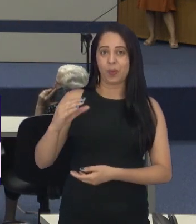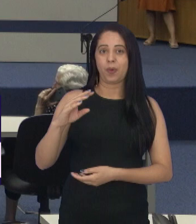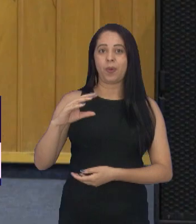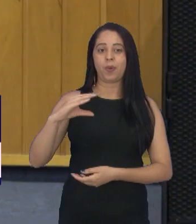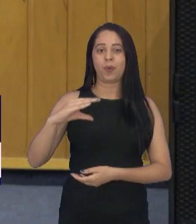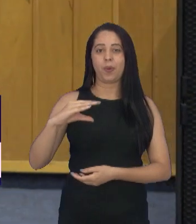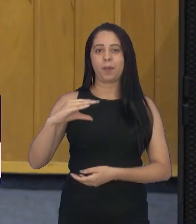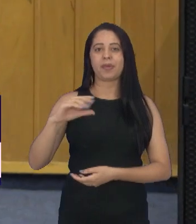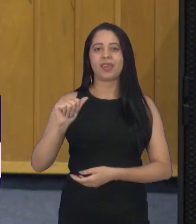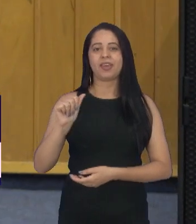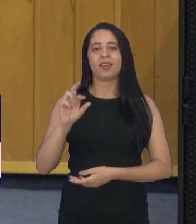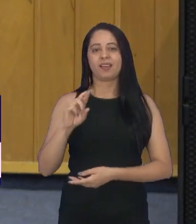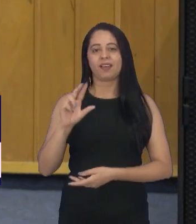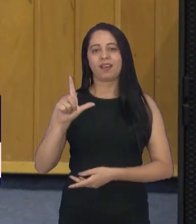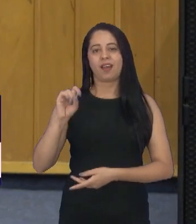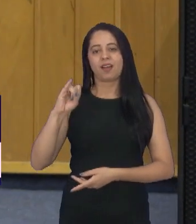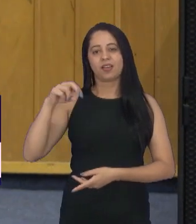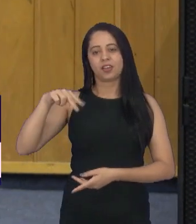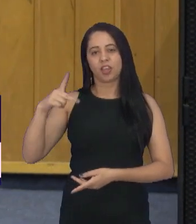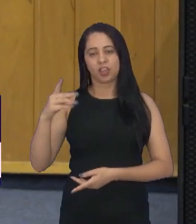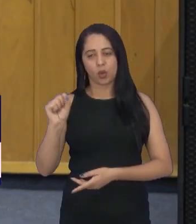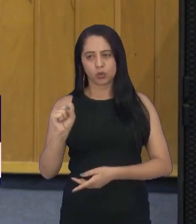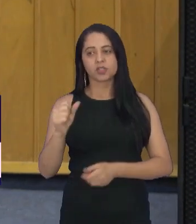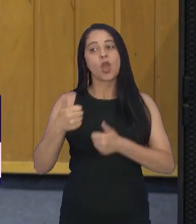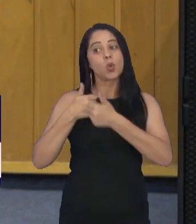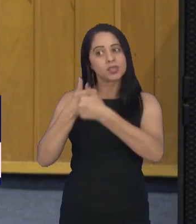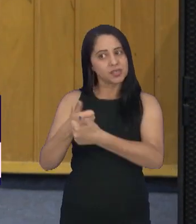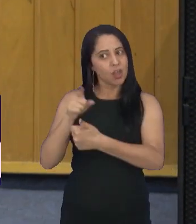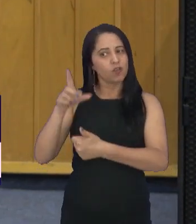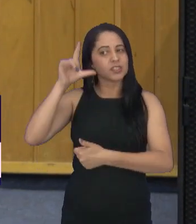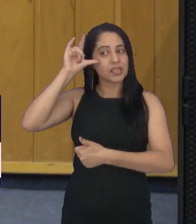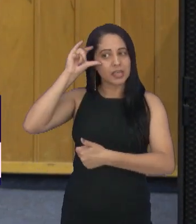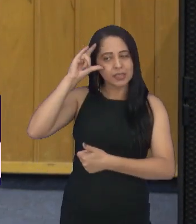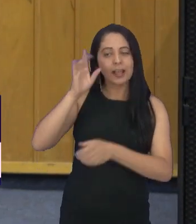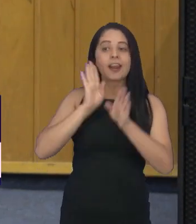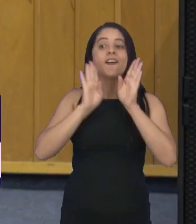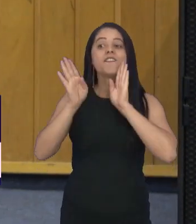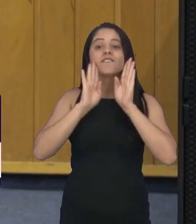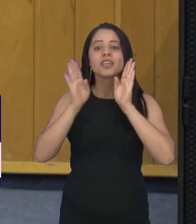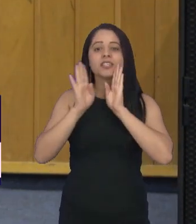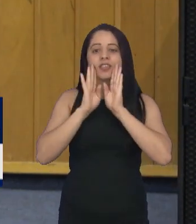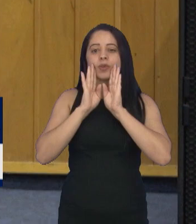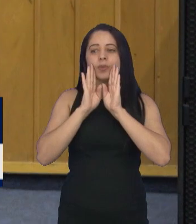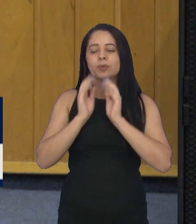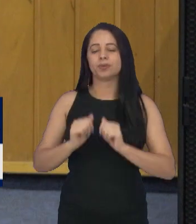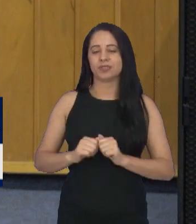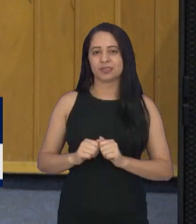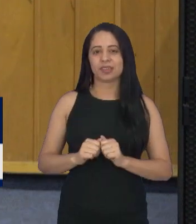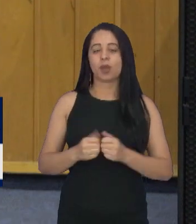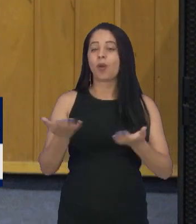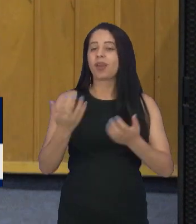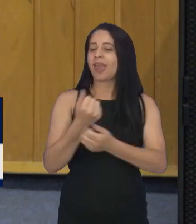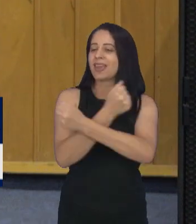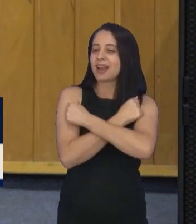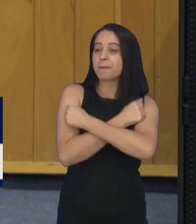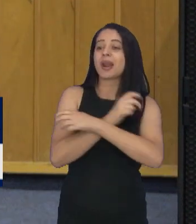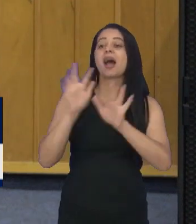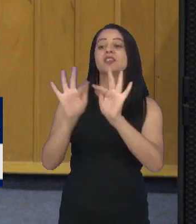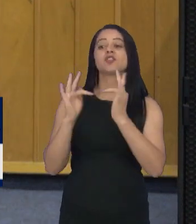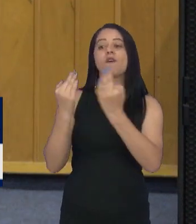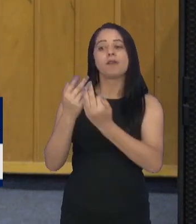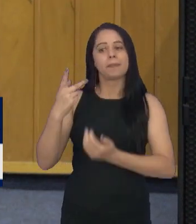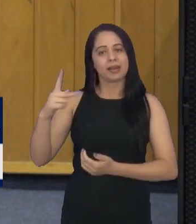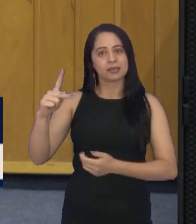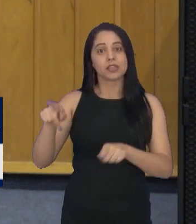te acompanho no Instagram, no Facebook. Eu queria mandar um abraço para a sua família, mas para o